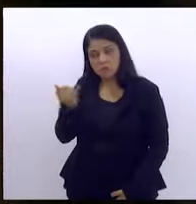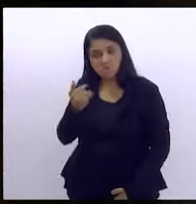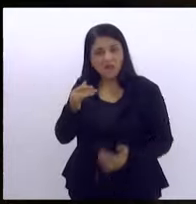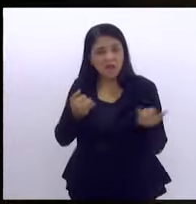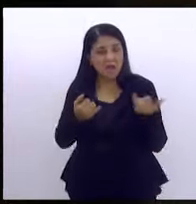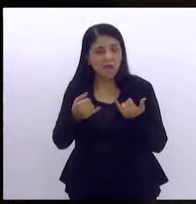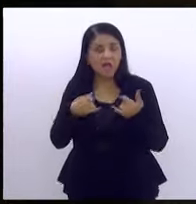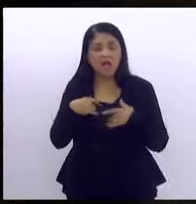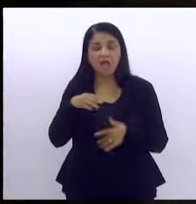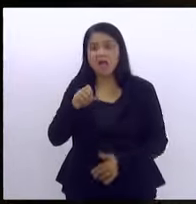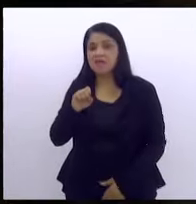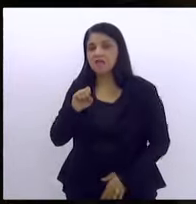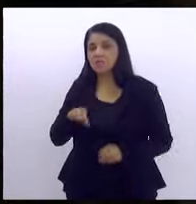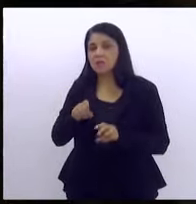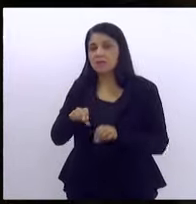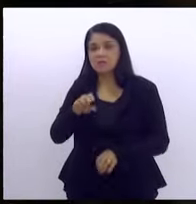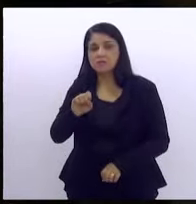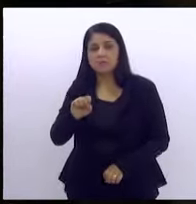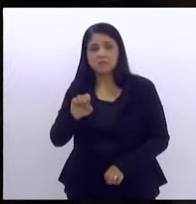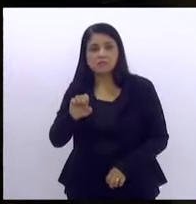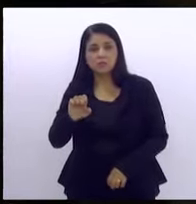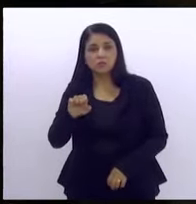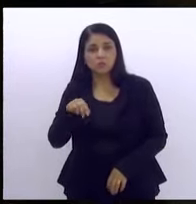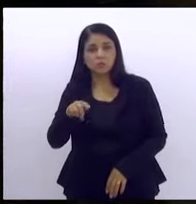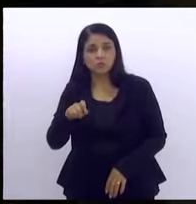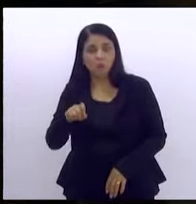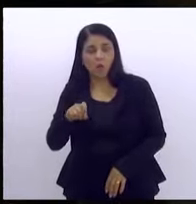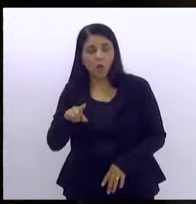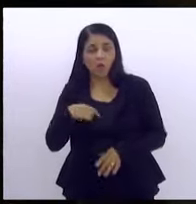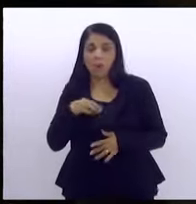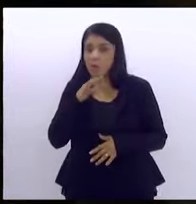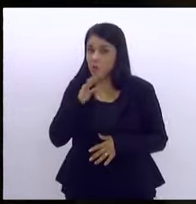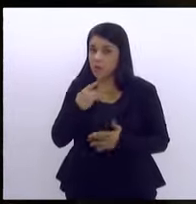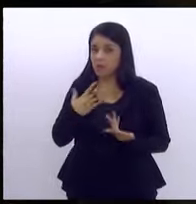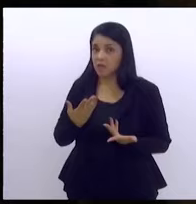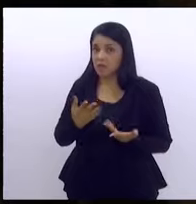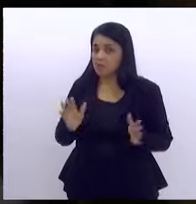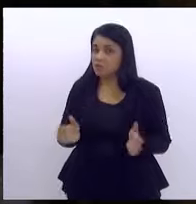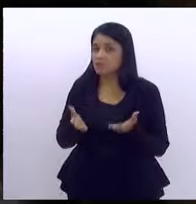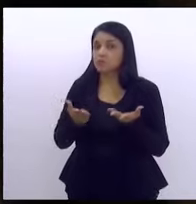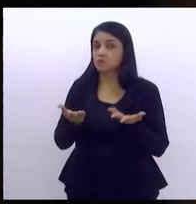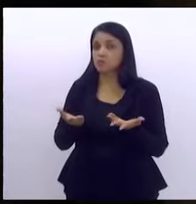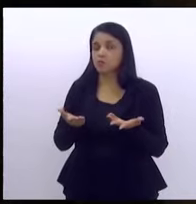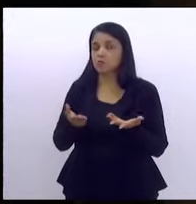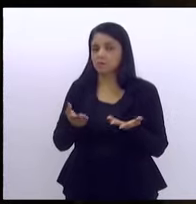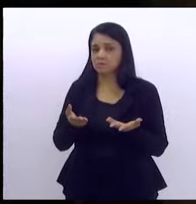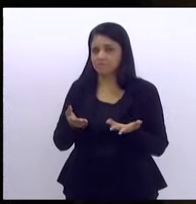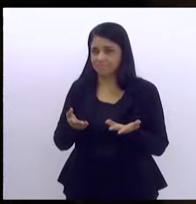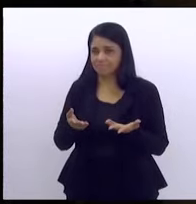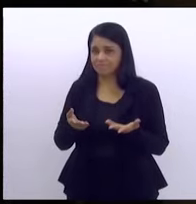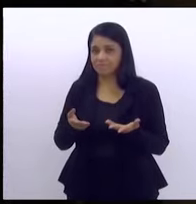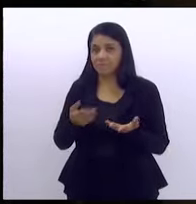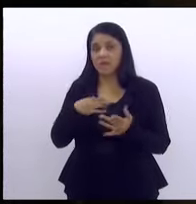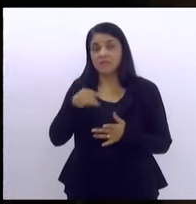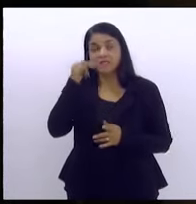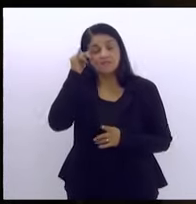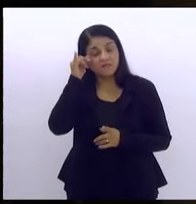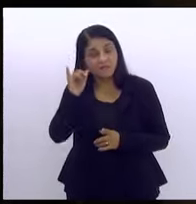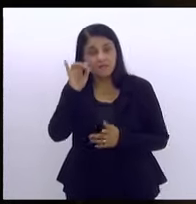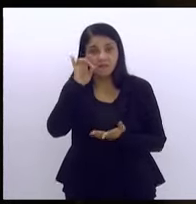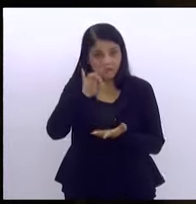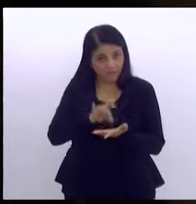porque estimula a licenciosidade, mas, na verdade, previne a gravidez